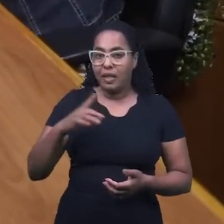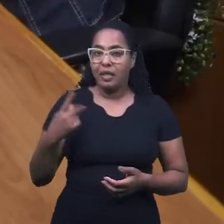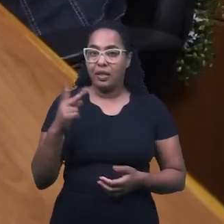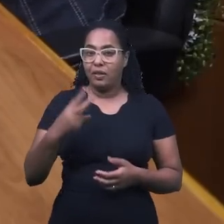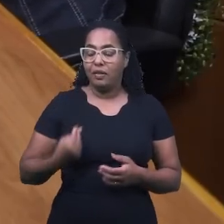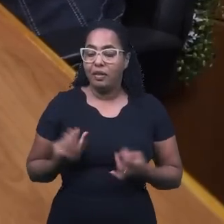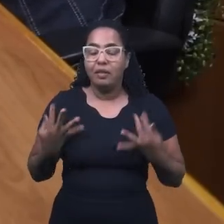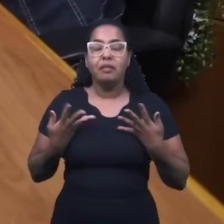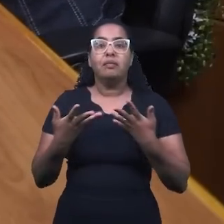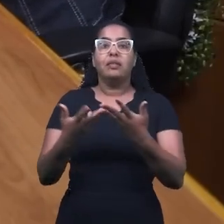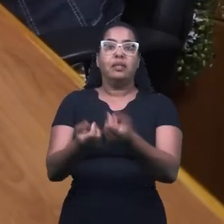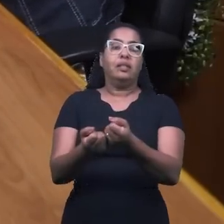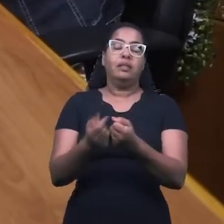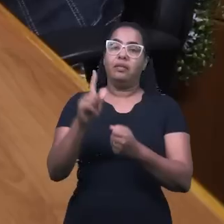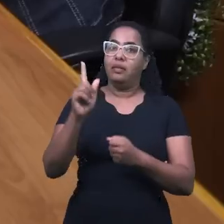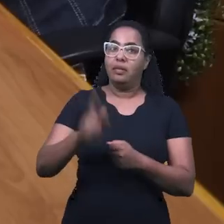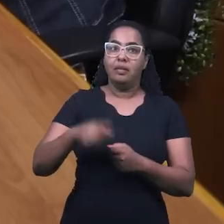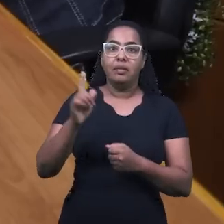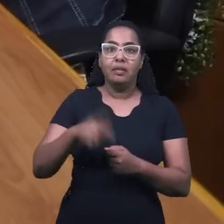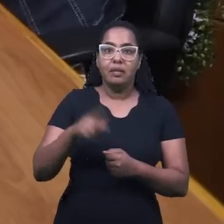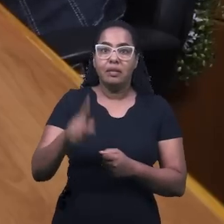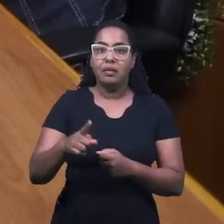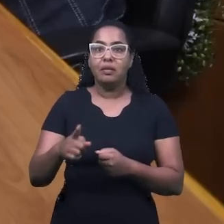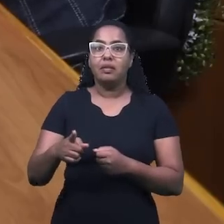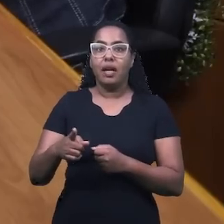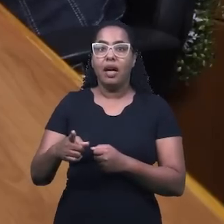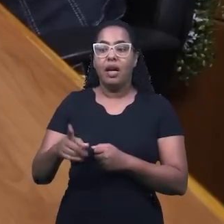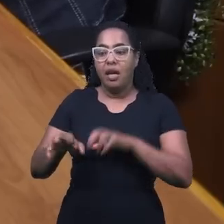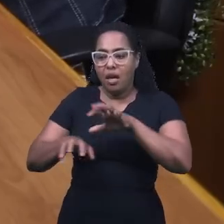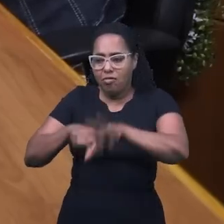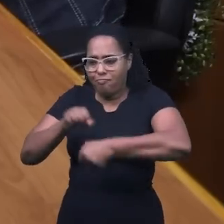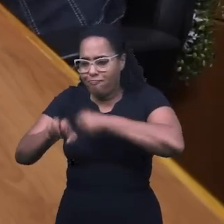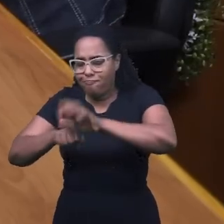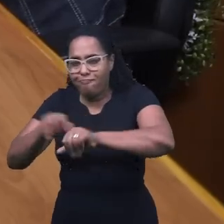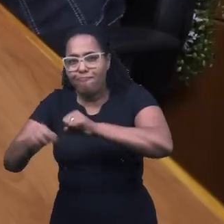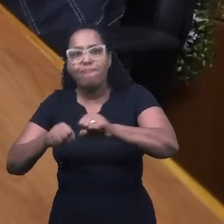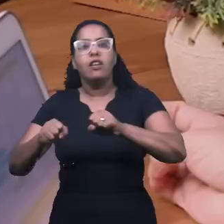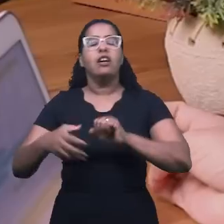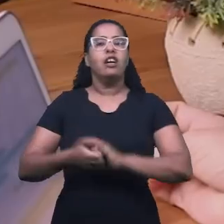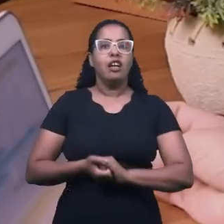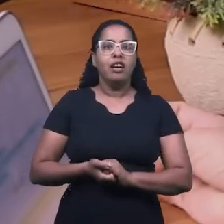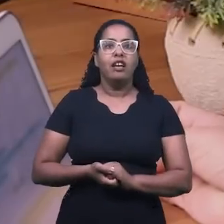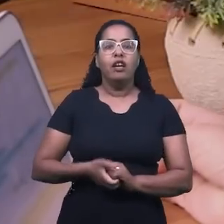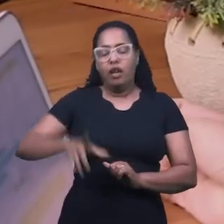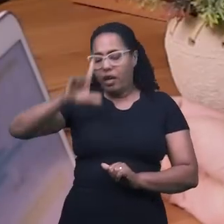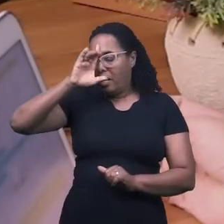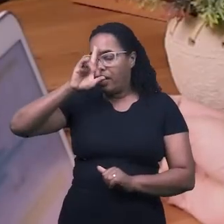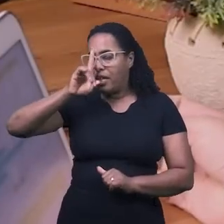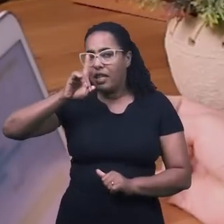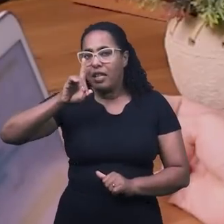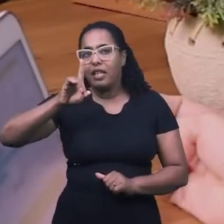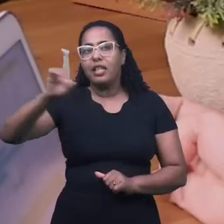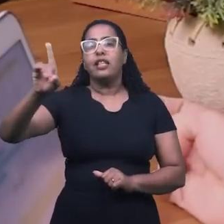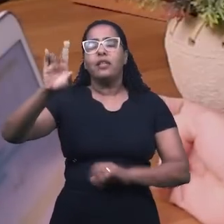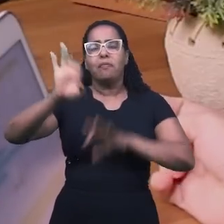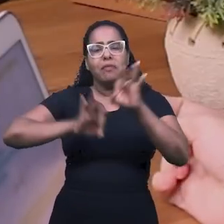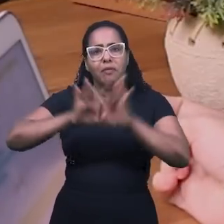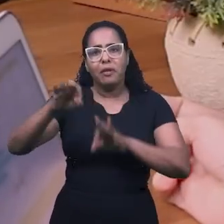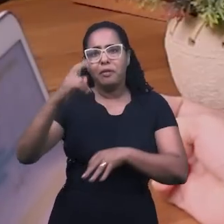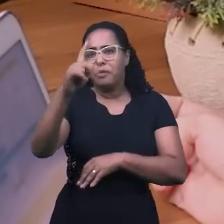que Ele tem para você é maravilhoso. Amém. E ir atrás daquilo ali. É o que